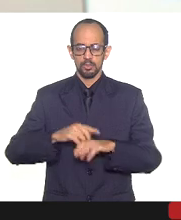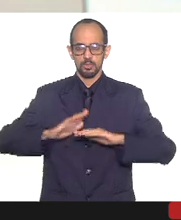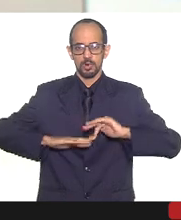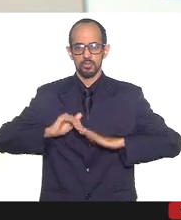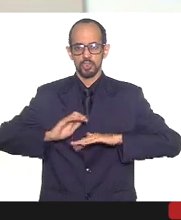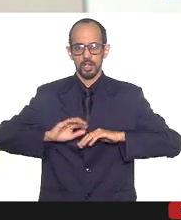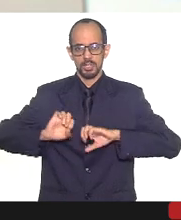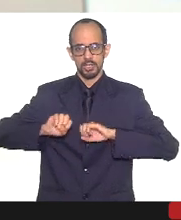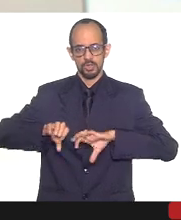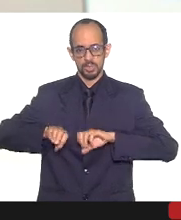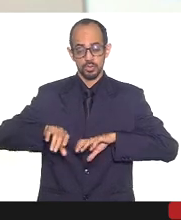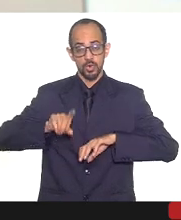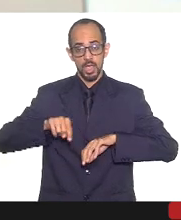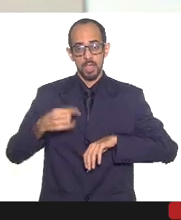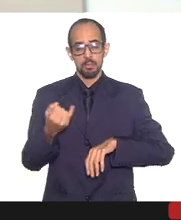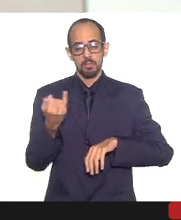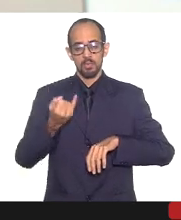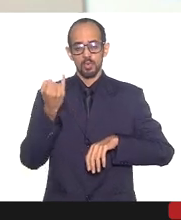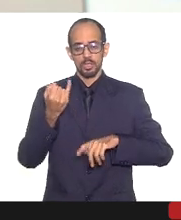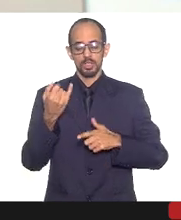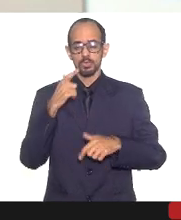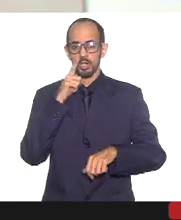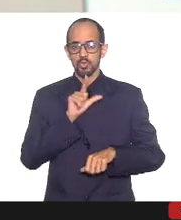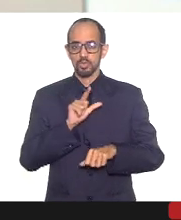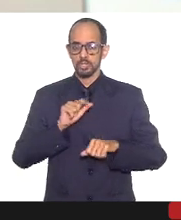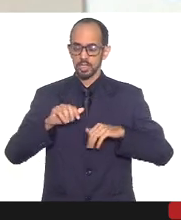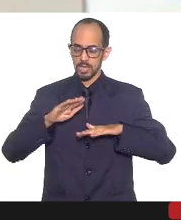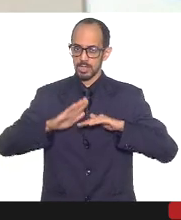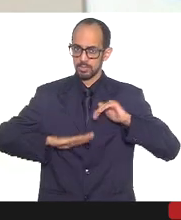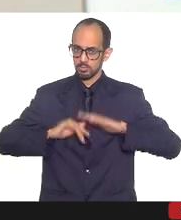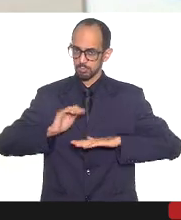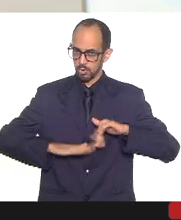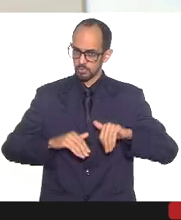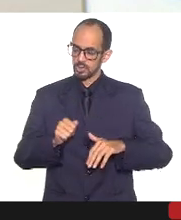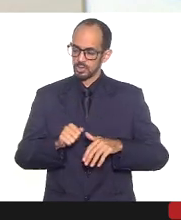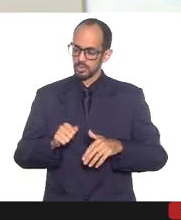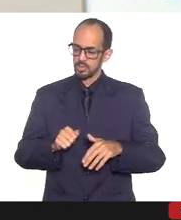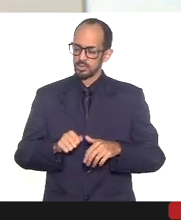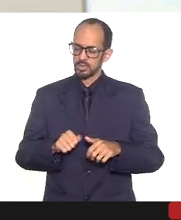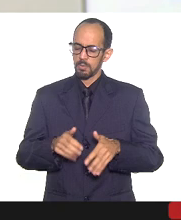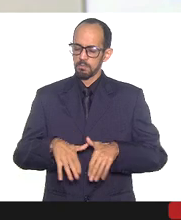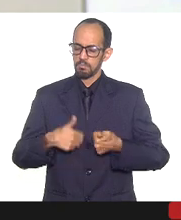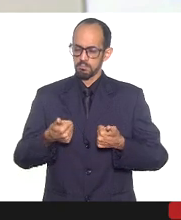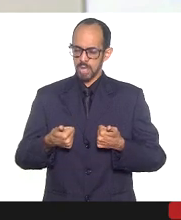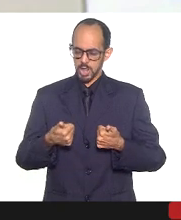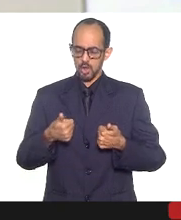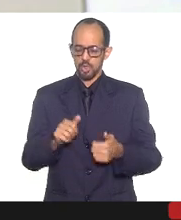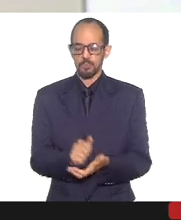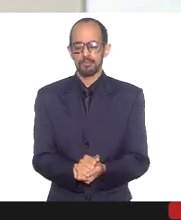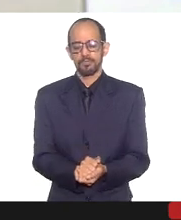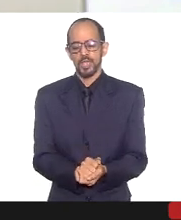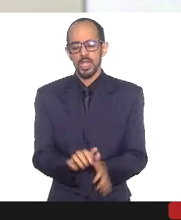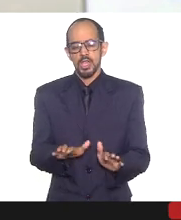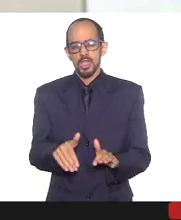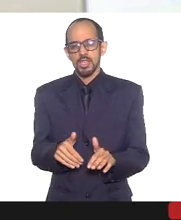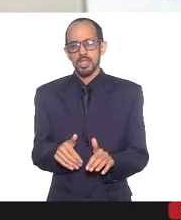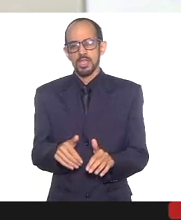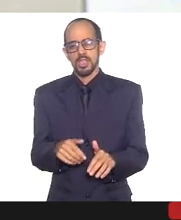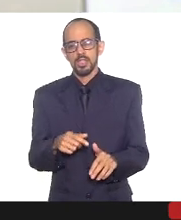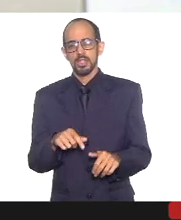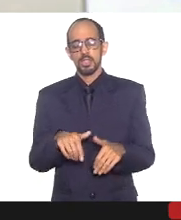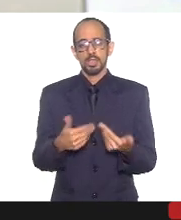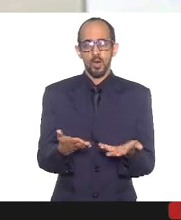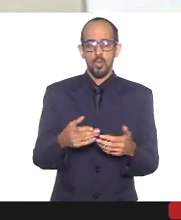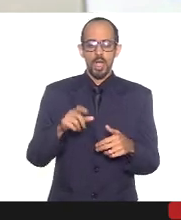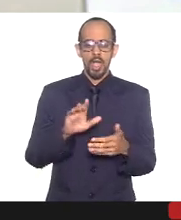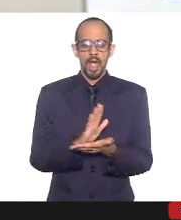importante para consolidar a carreira dos profissionais de educação. Então, eu cito alguns elementos que a gente espera começar a